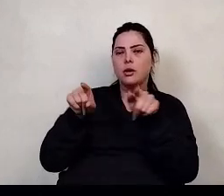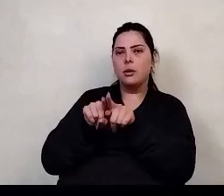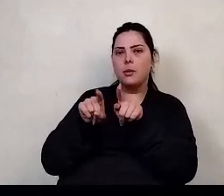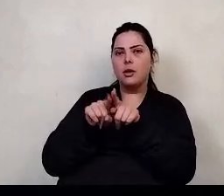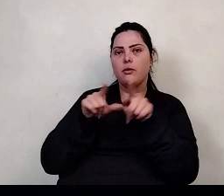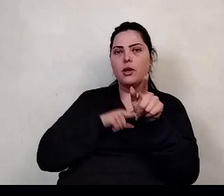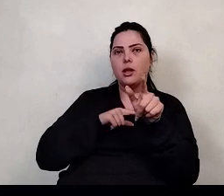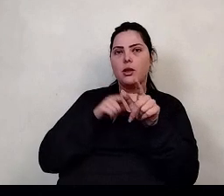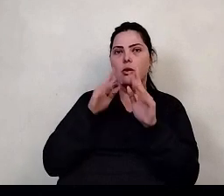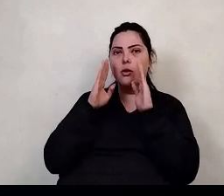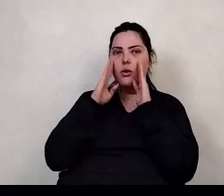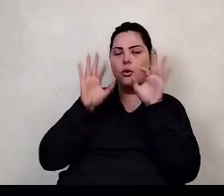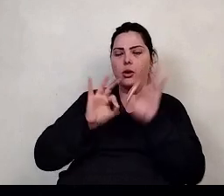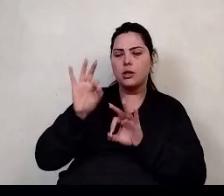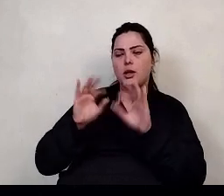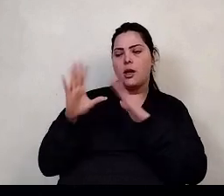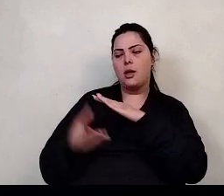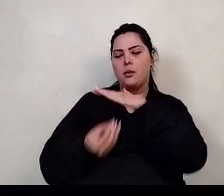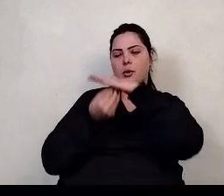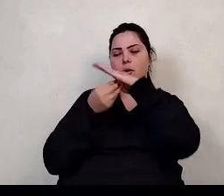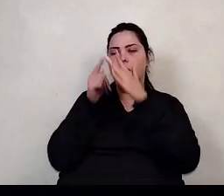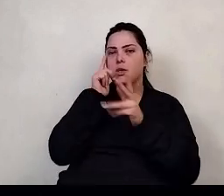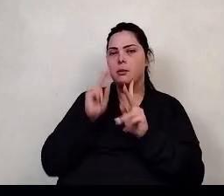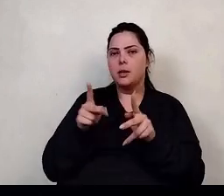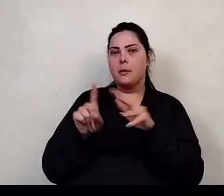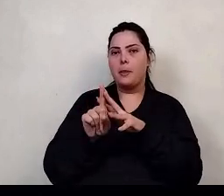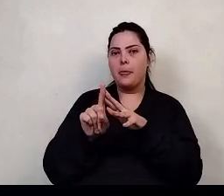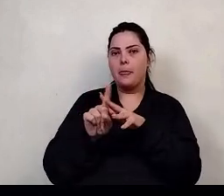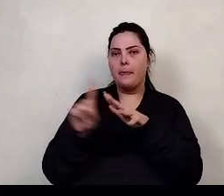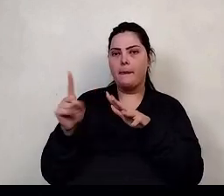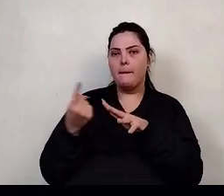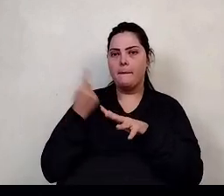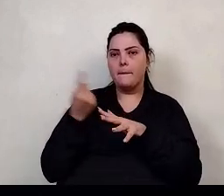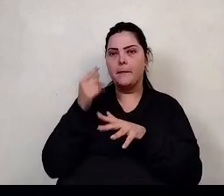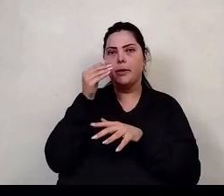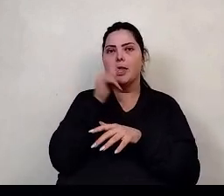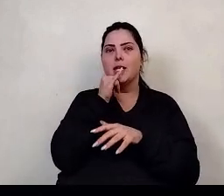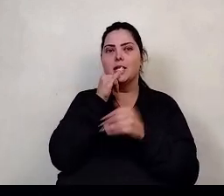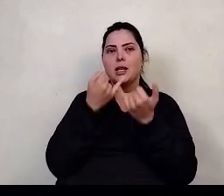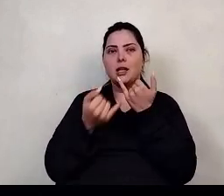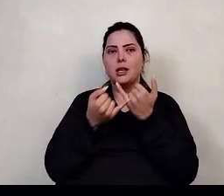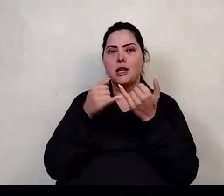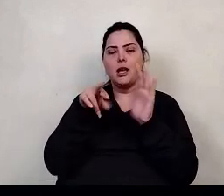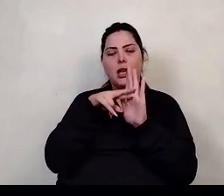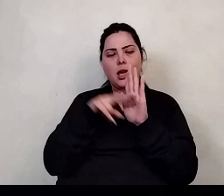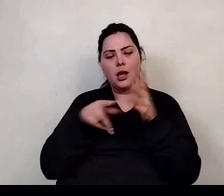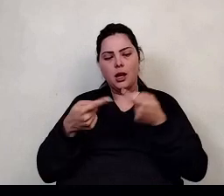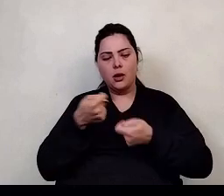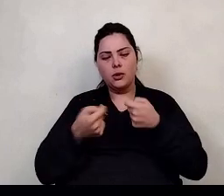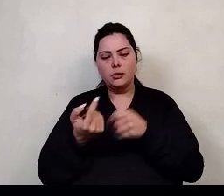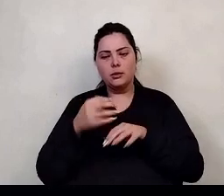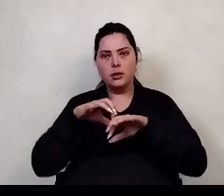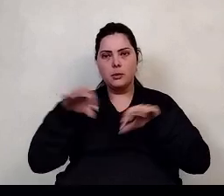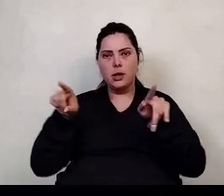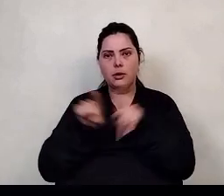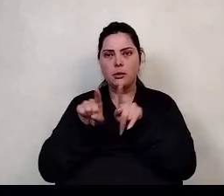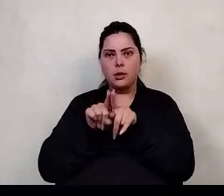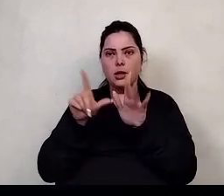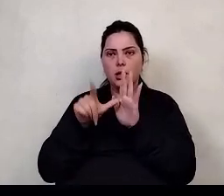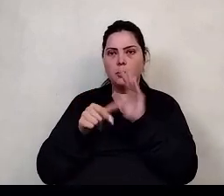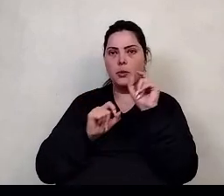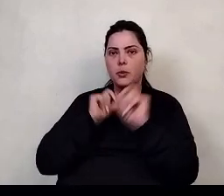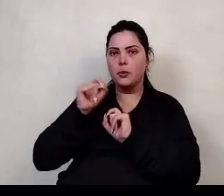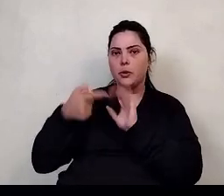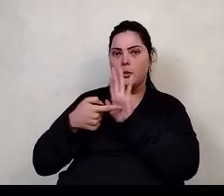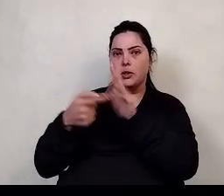o repositório para poder manter o isolamento, ele vai testar as regras de negócio de forma isoladamente, depois ele vai pegar os controllers, vai fazer a